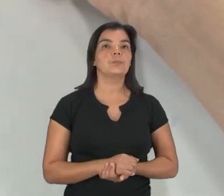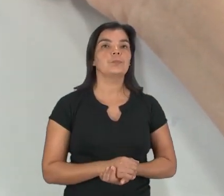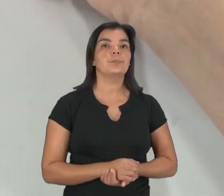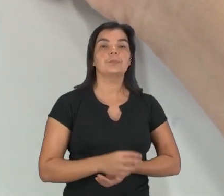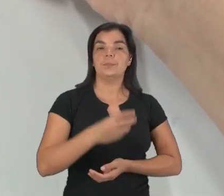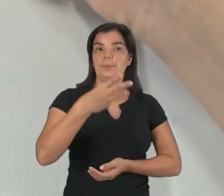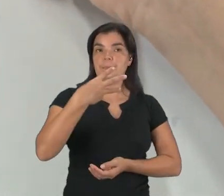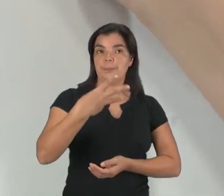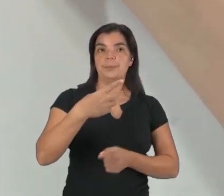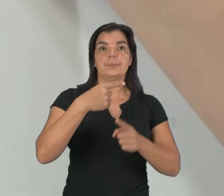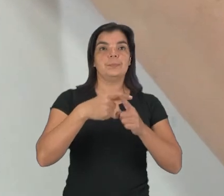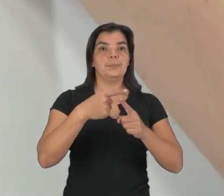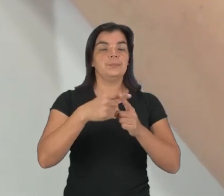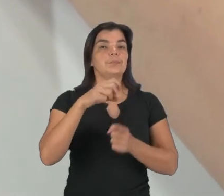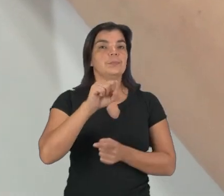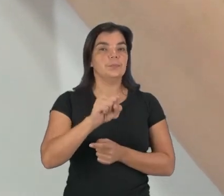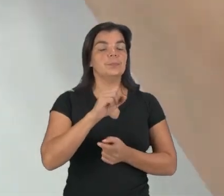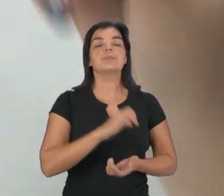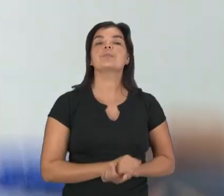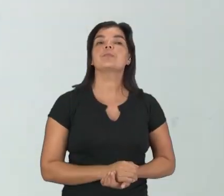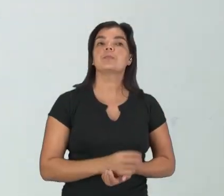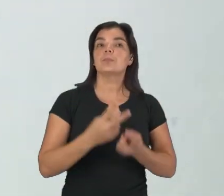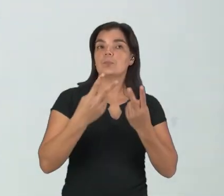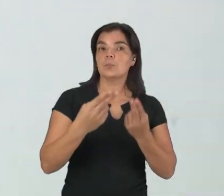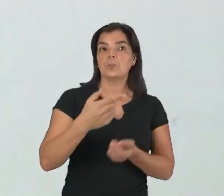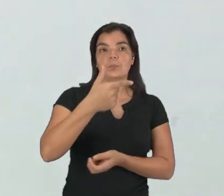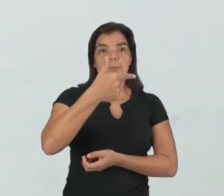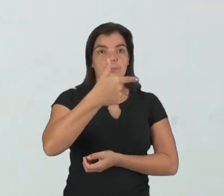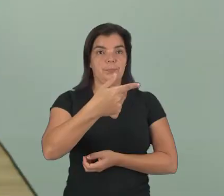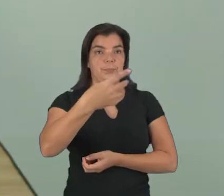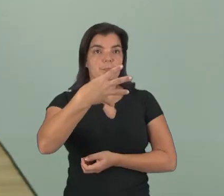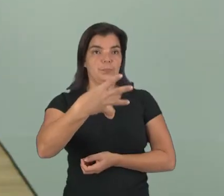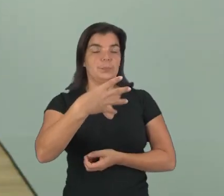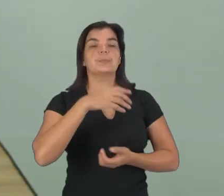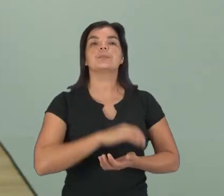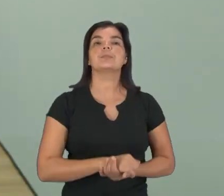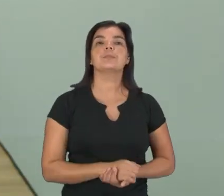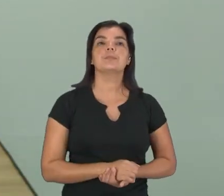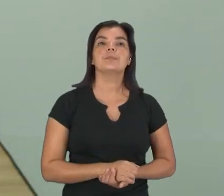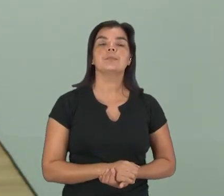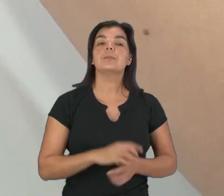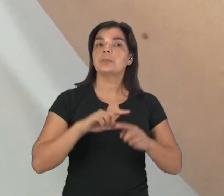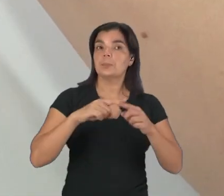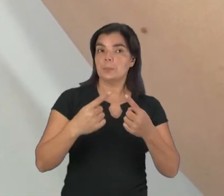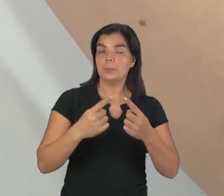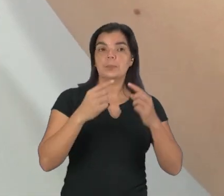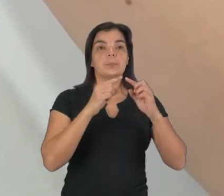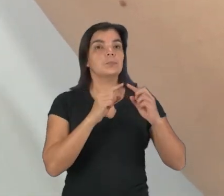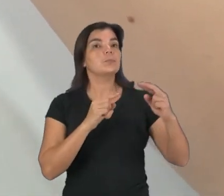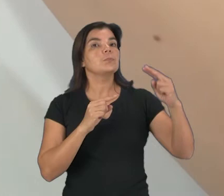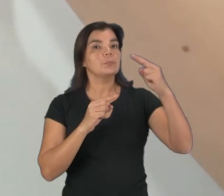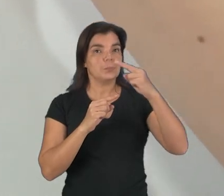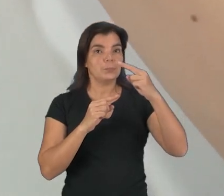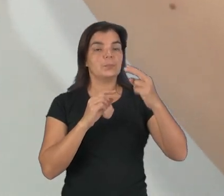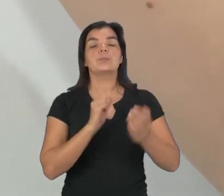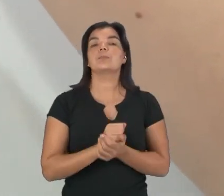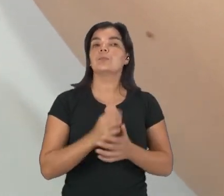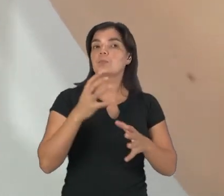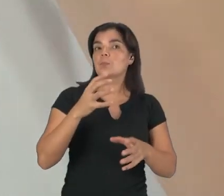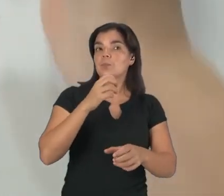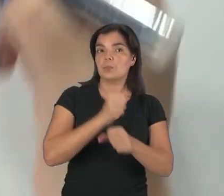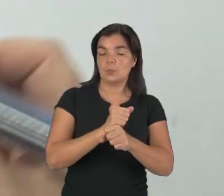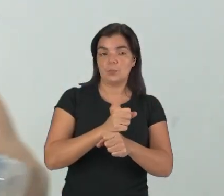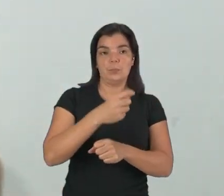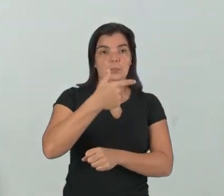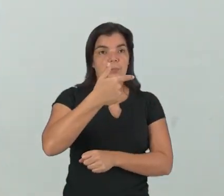multiplico 3 vezes 8 é igual a 24. Mas não subiu 2, né? Então, eu vou